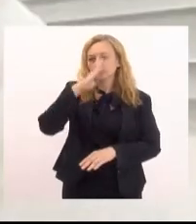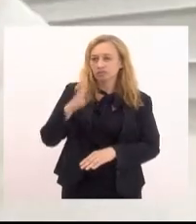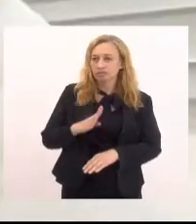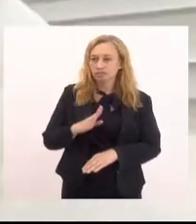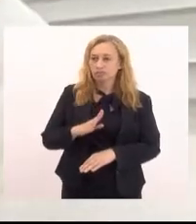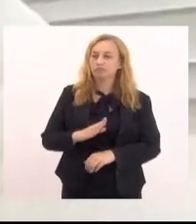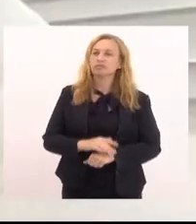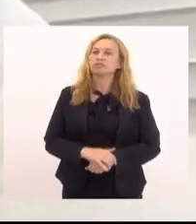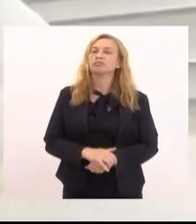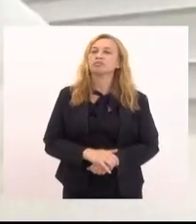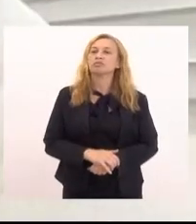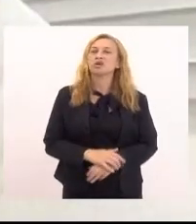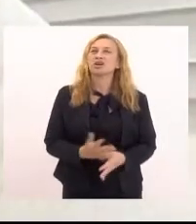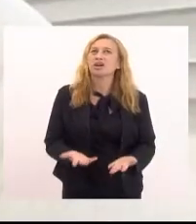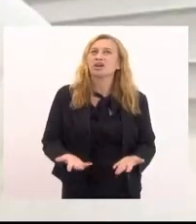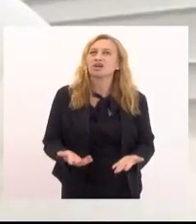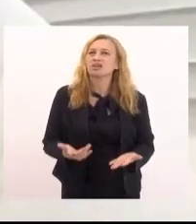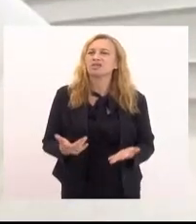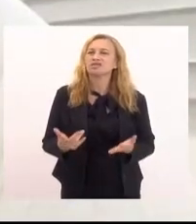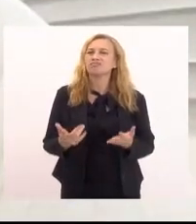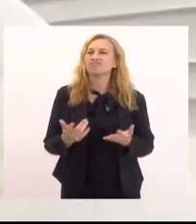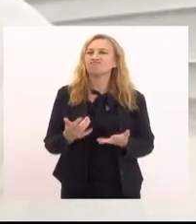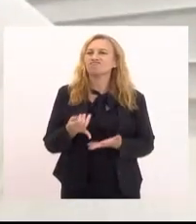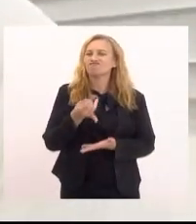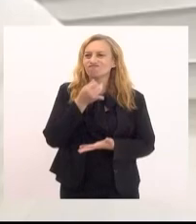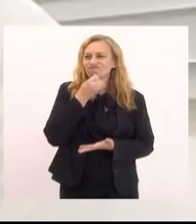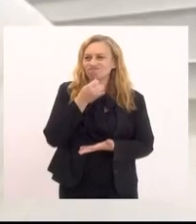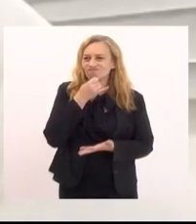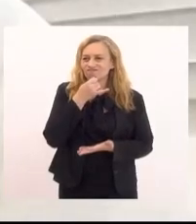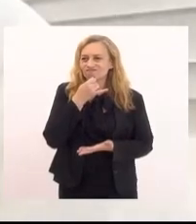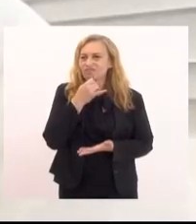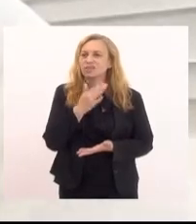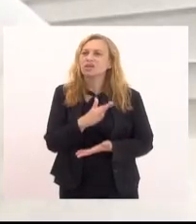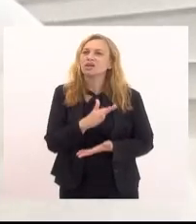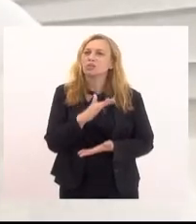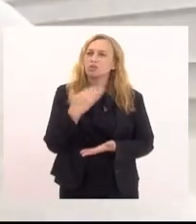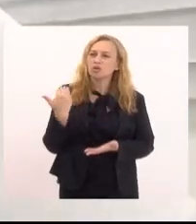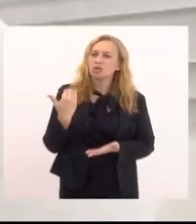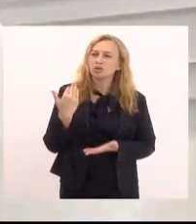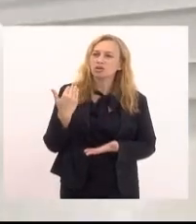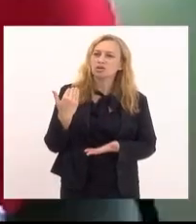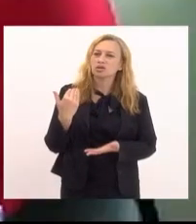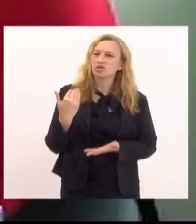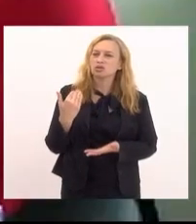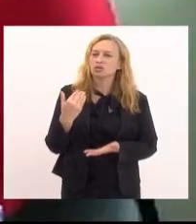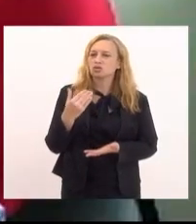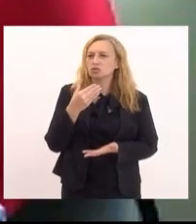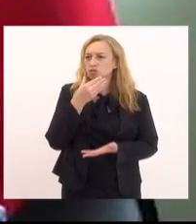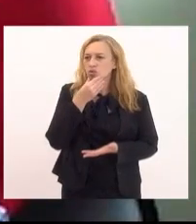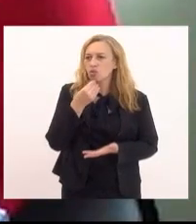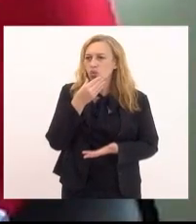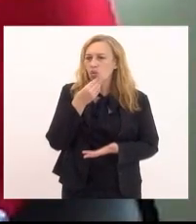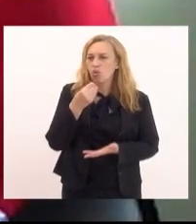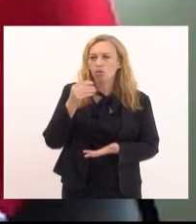da tragédia, da brutalidade do assassinato de Moïse Kabangambé, um